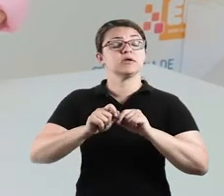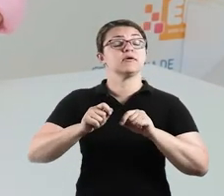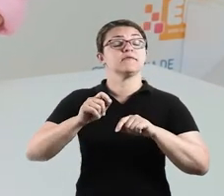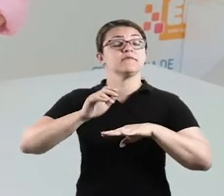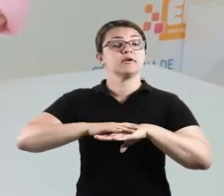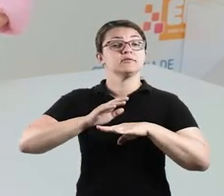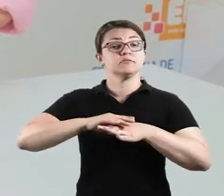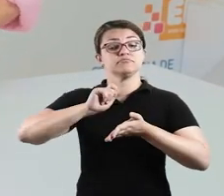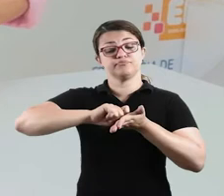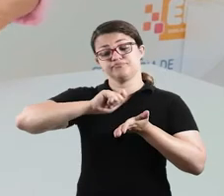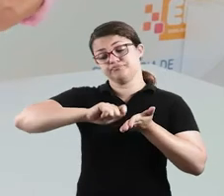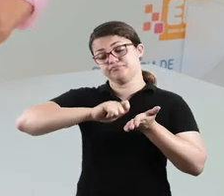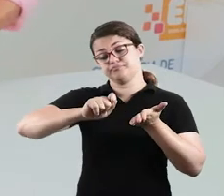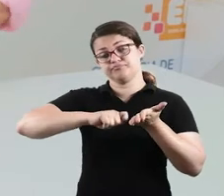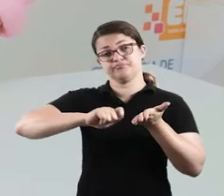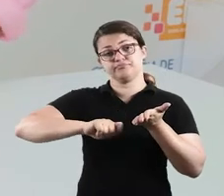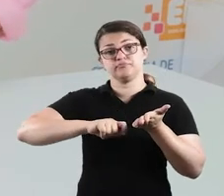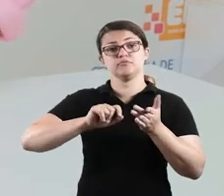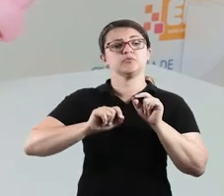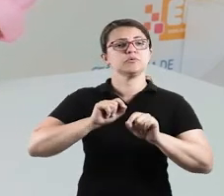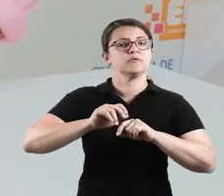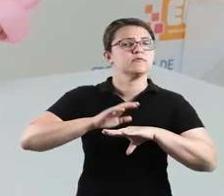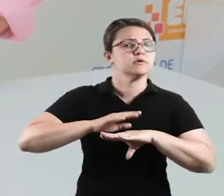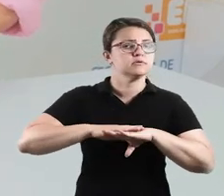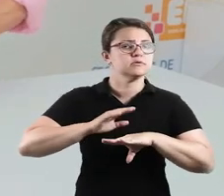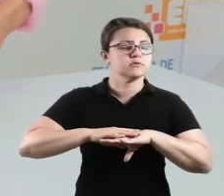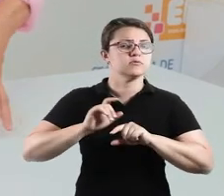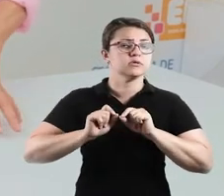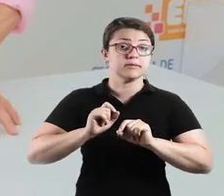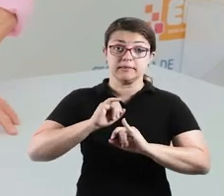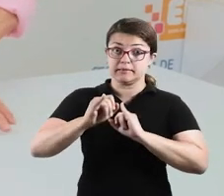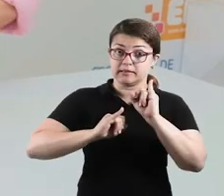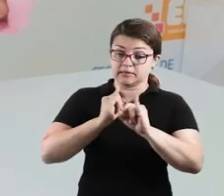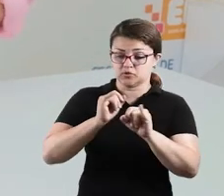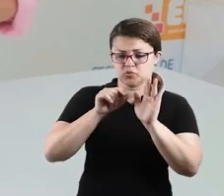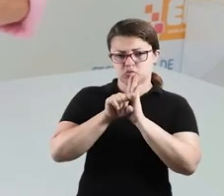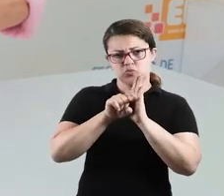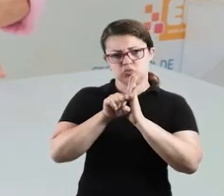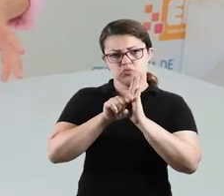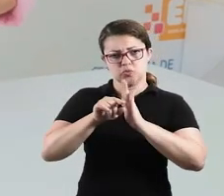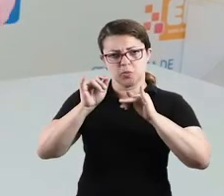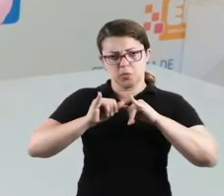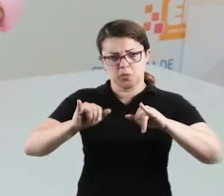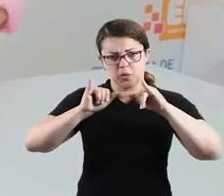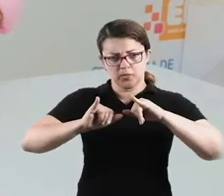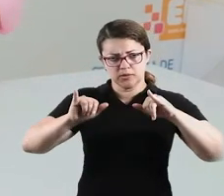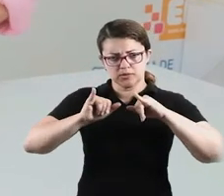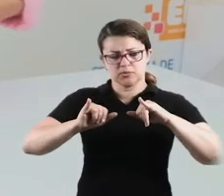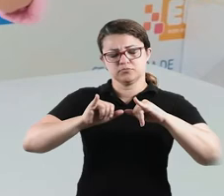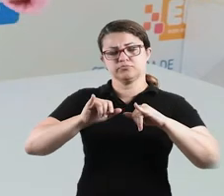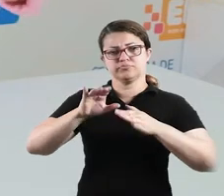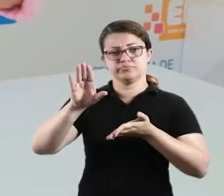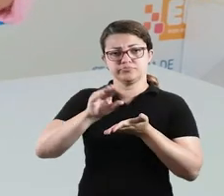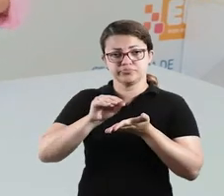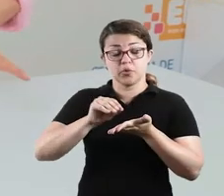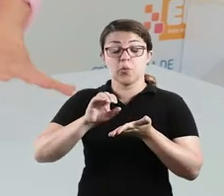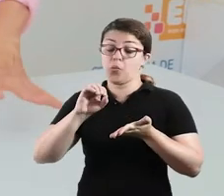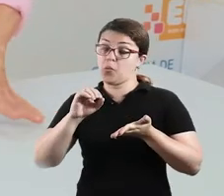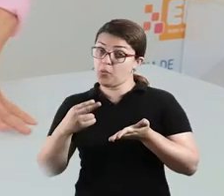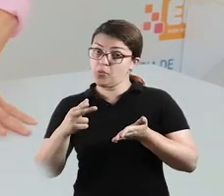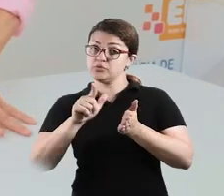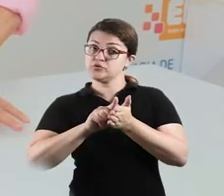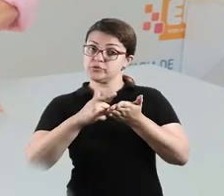você vai fazer? Você vai escolher uma notícia na internet ou jornal impresso. Se você tiver em